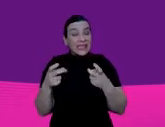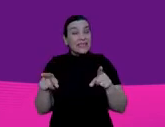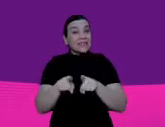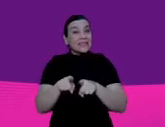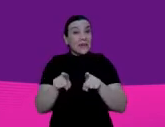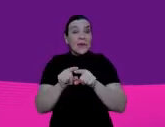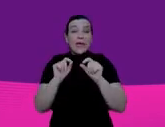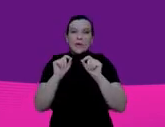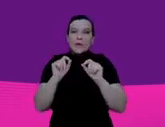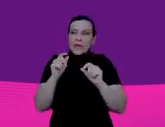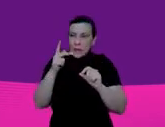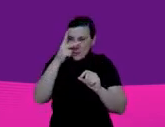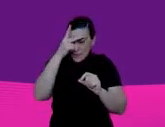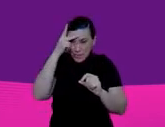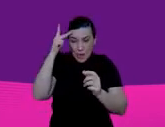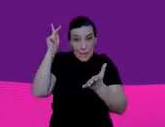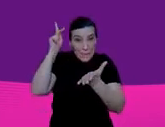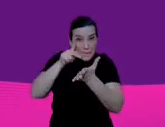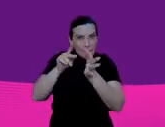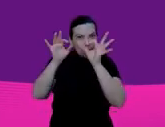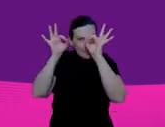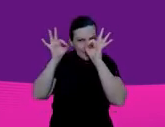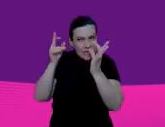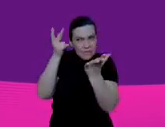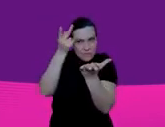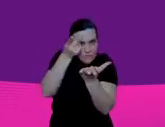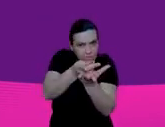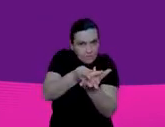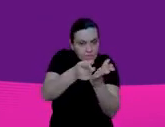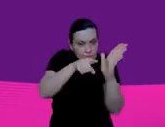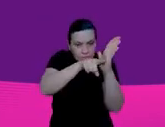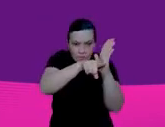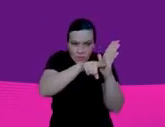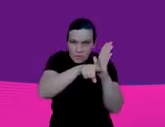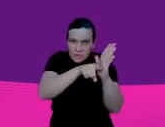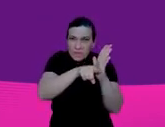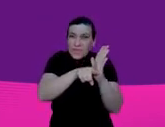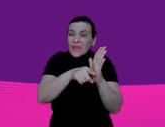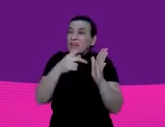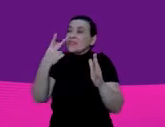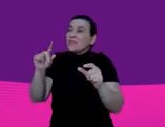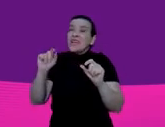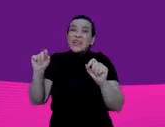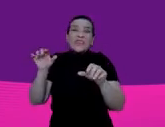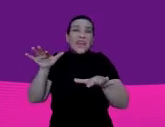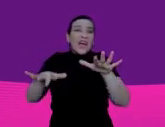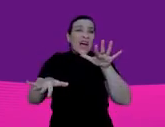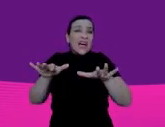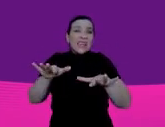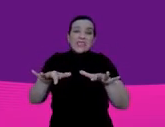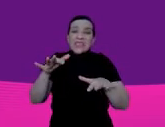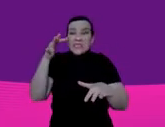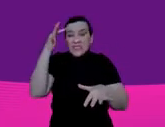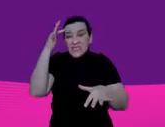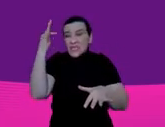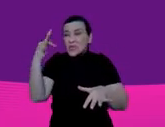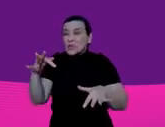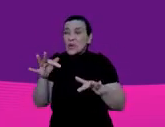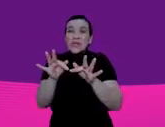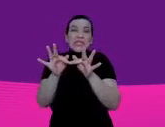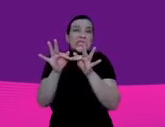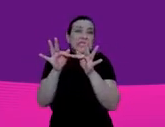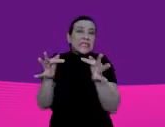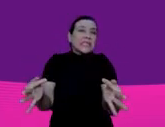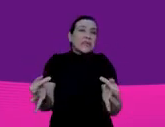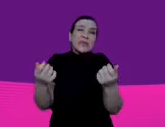pacientes que têm indicação de investigação, não internando pacientes que têm cefaleias primárias que devem receber seu cuidado continuamente na rede. E